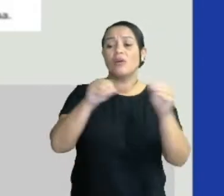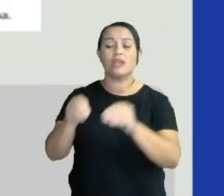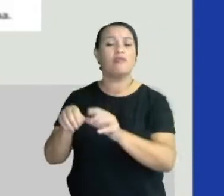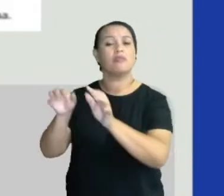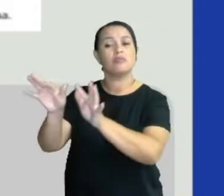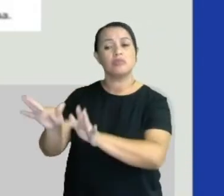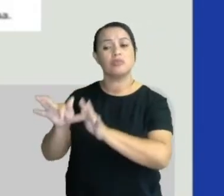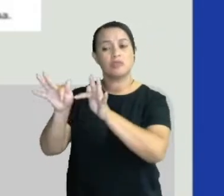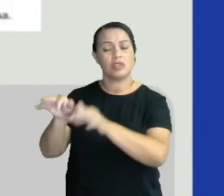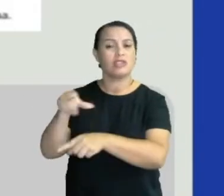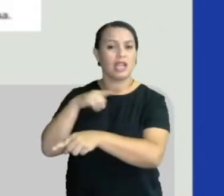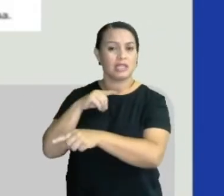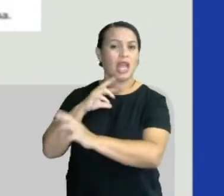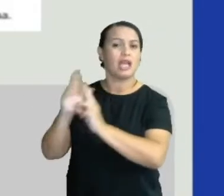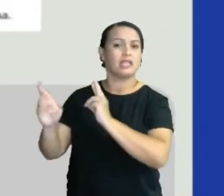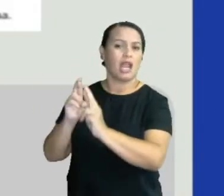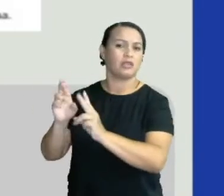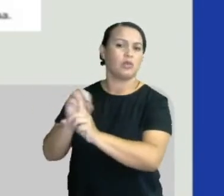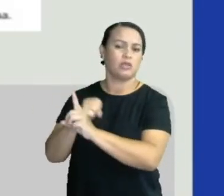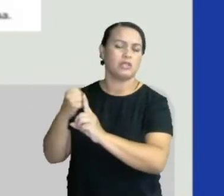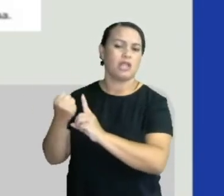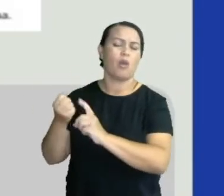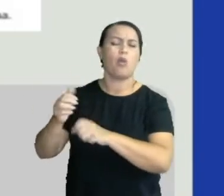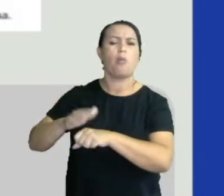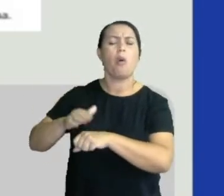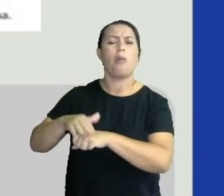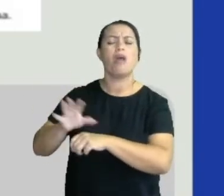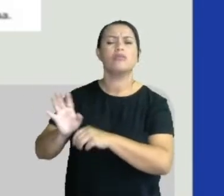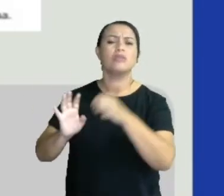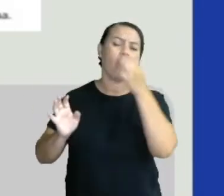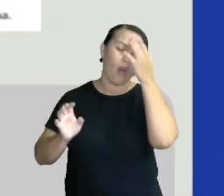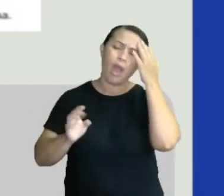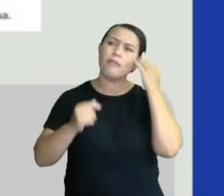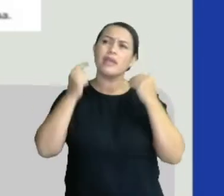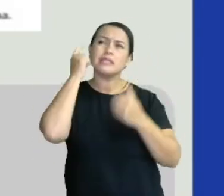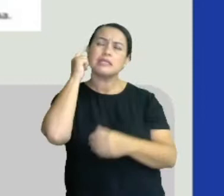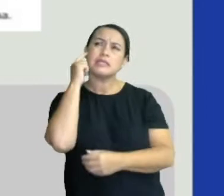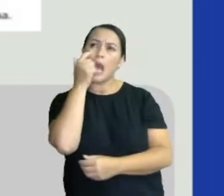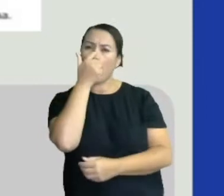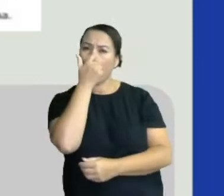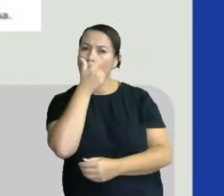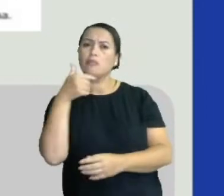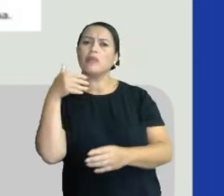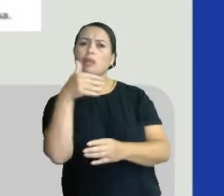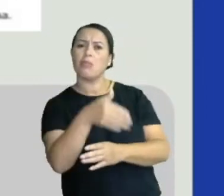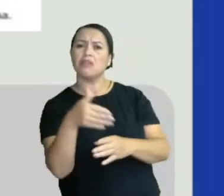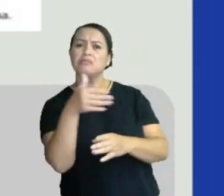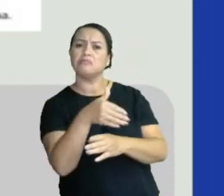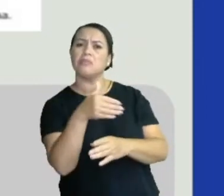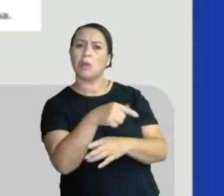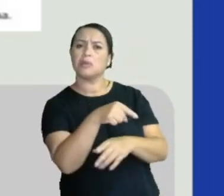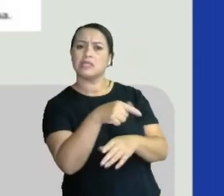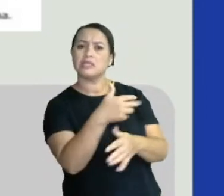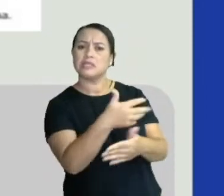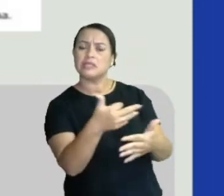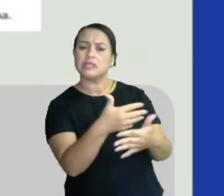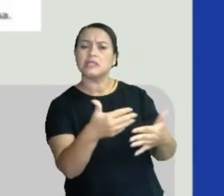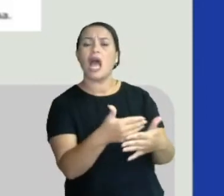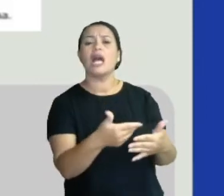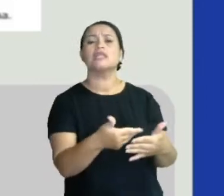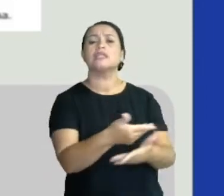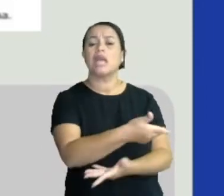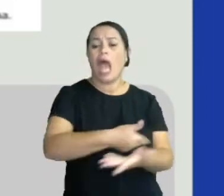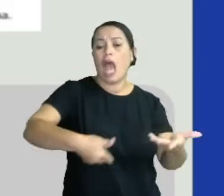as relações sociais. E nesse momento não, começaram a ser feita com mais frequência as